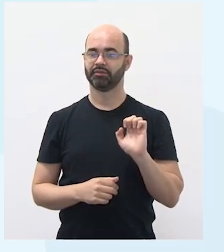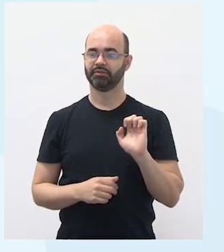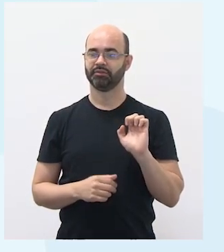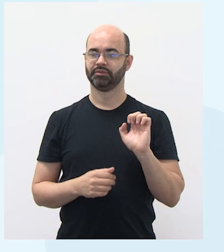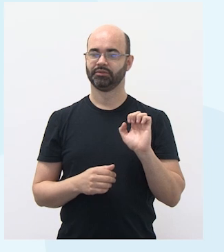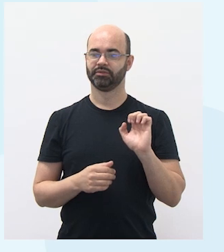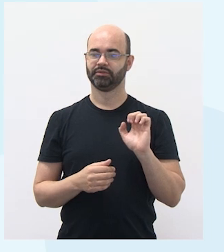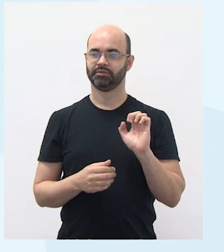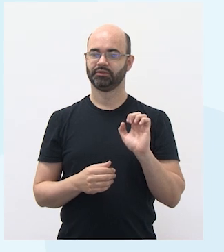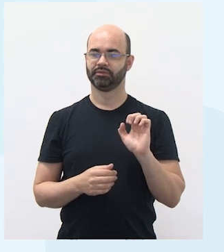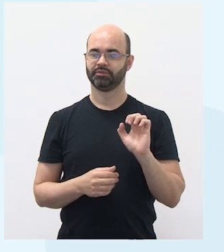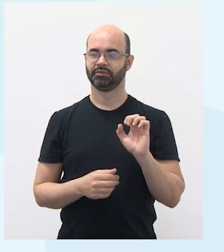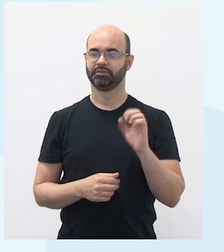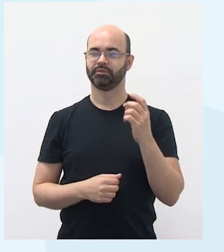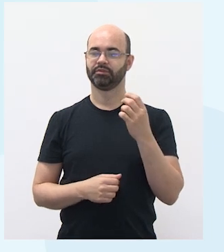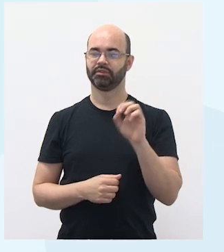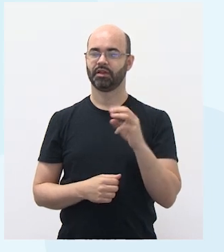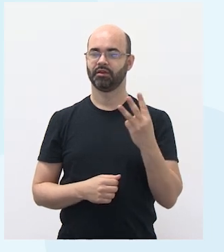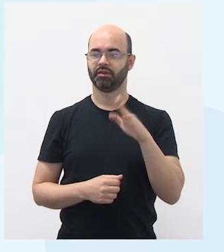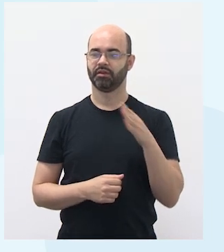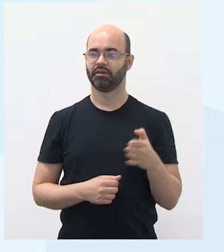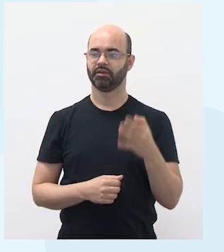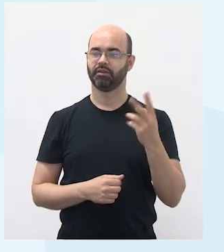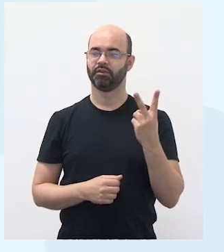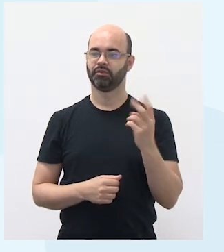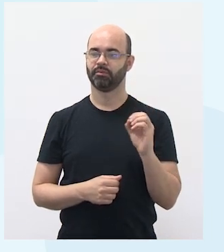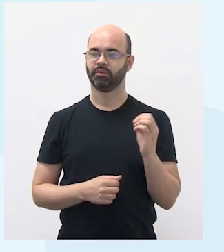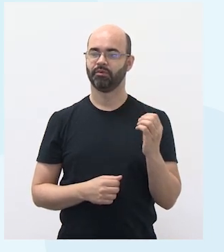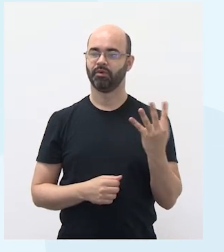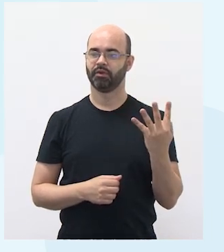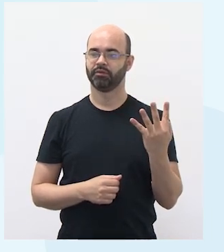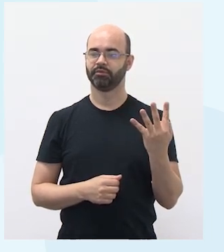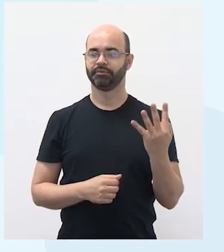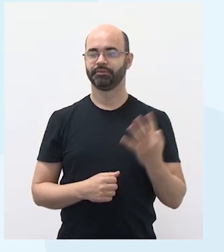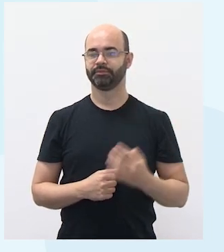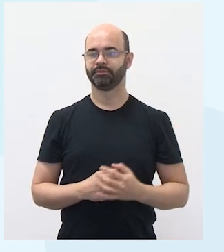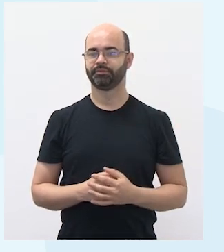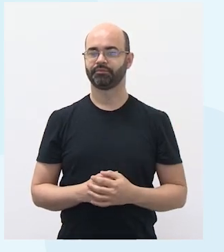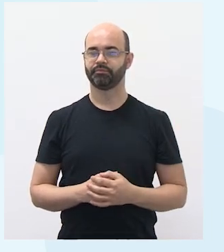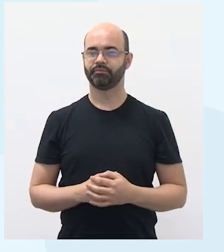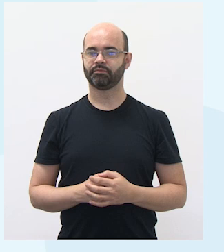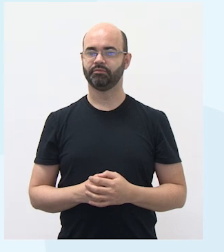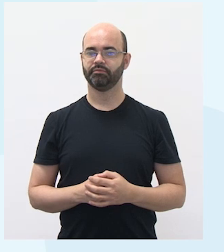parecer 3 do ano 2004, que é um parecer que vai organizar as